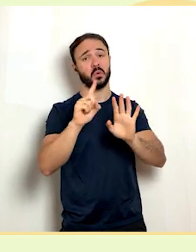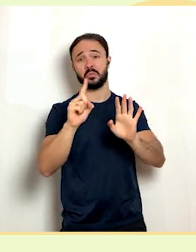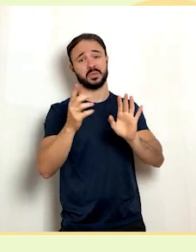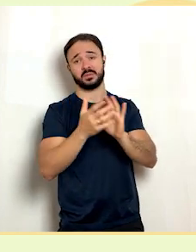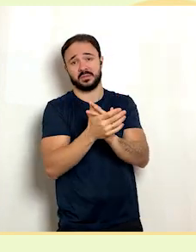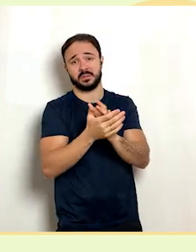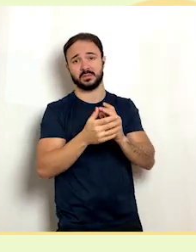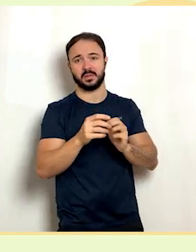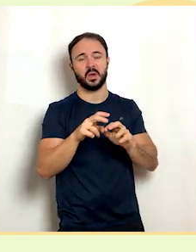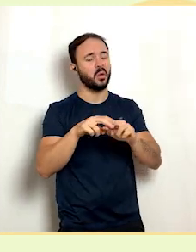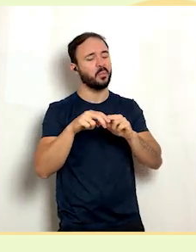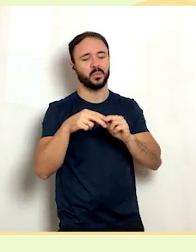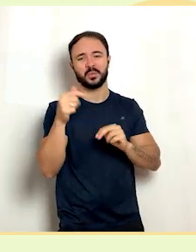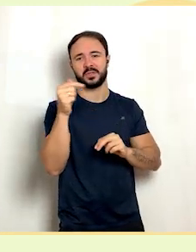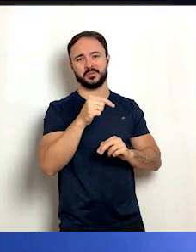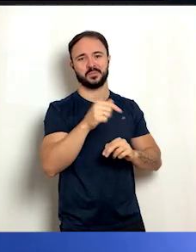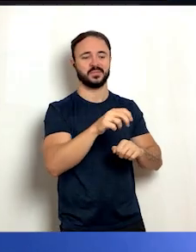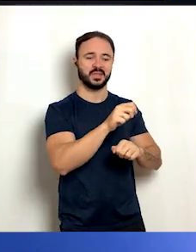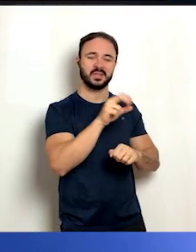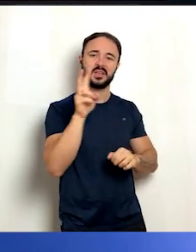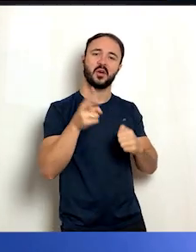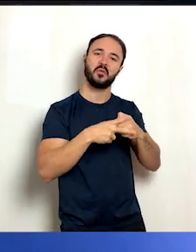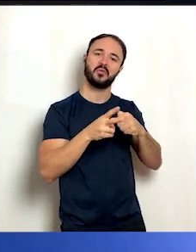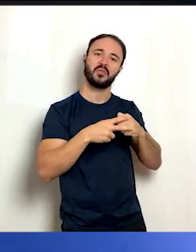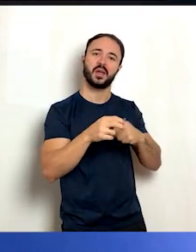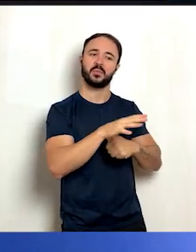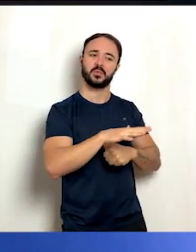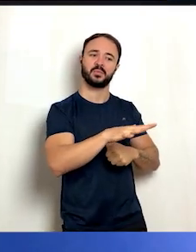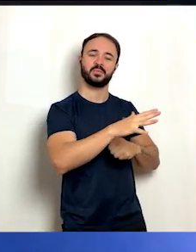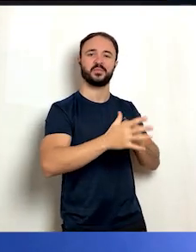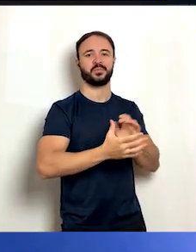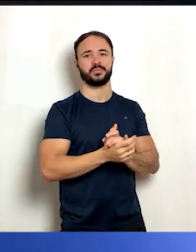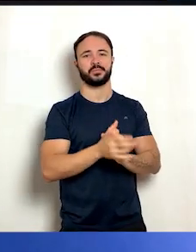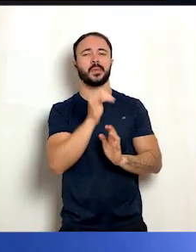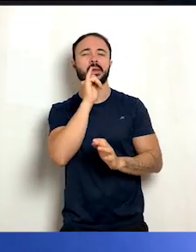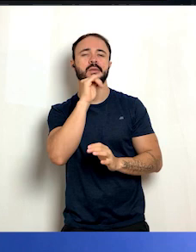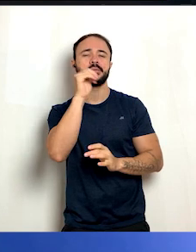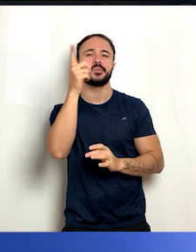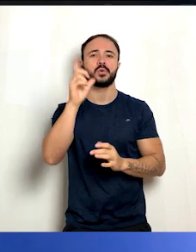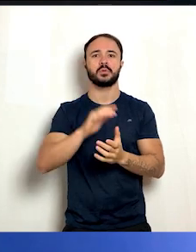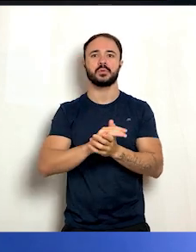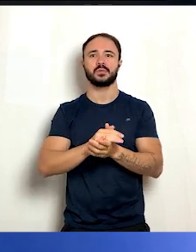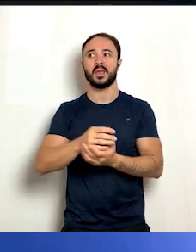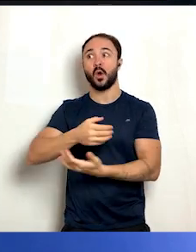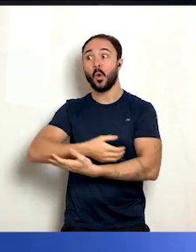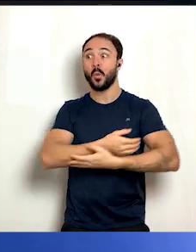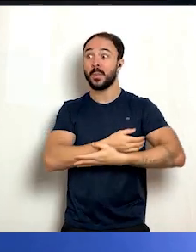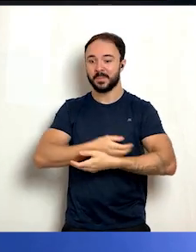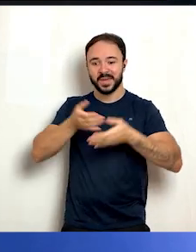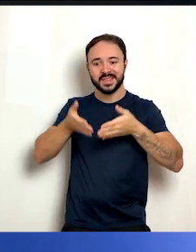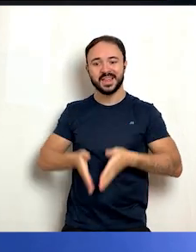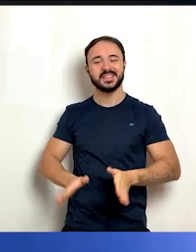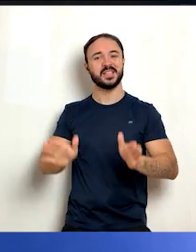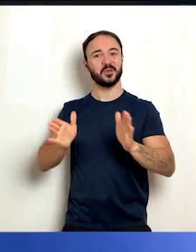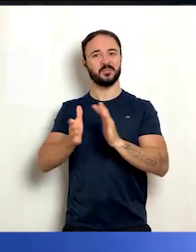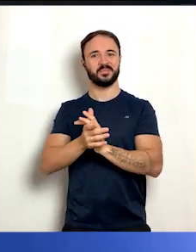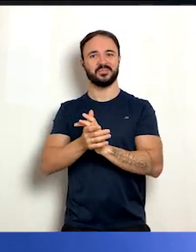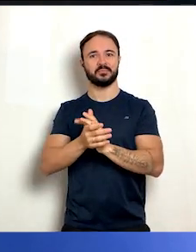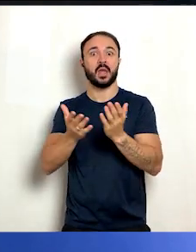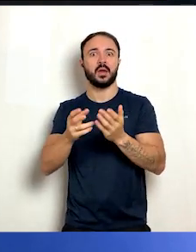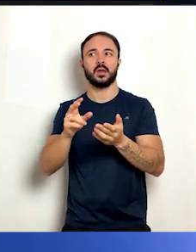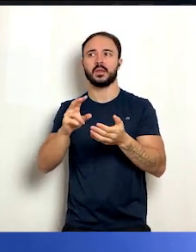verbo transitivo indireto. Temos aqui o exemplo, o bebê nasceu. Neste caso, o verbo